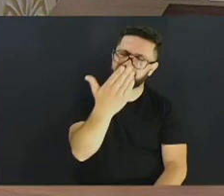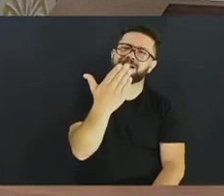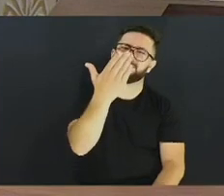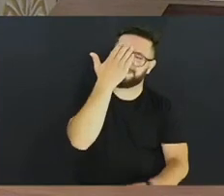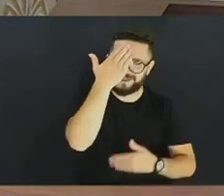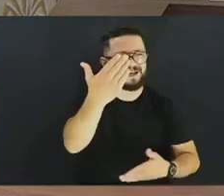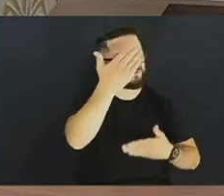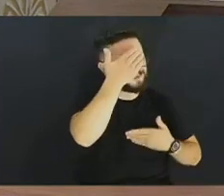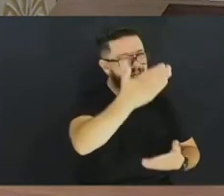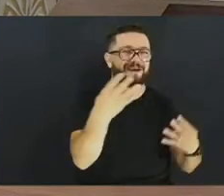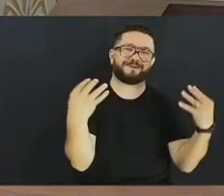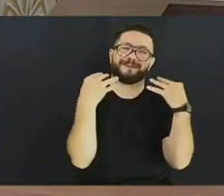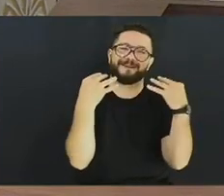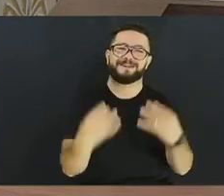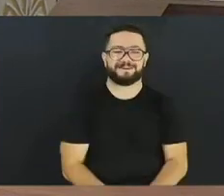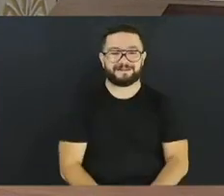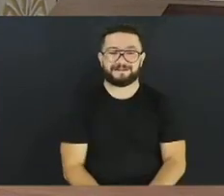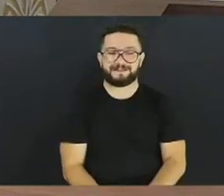agora.